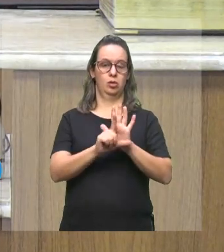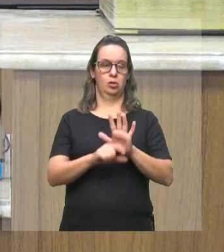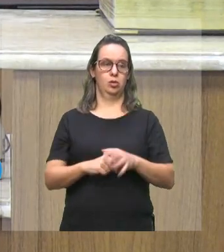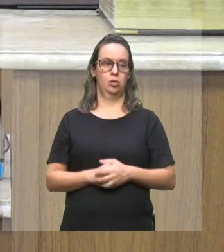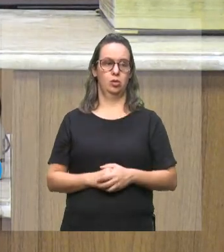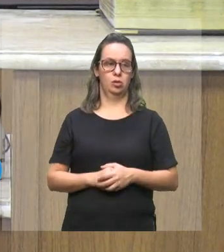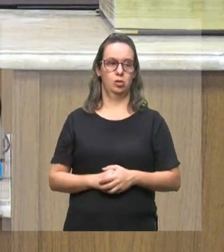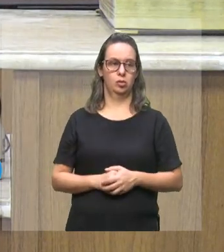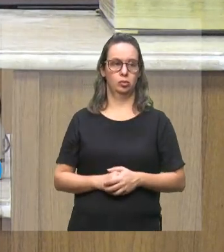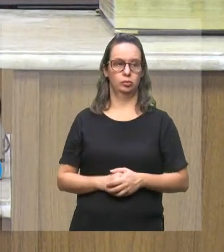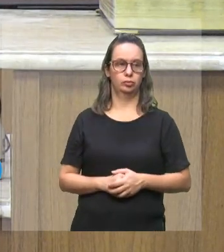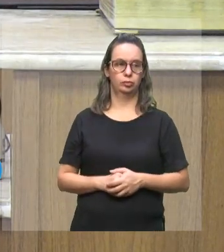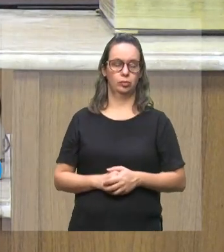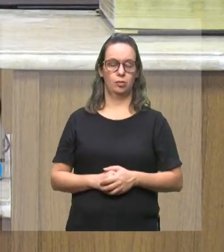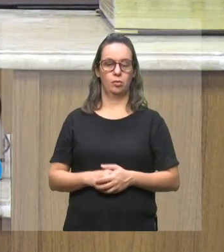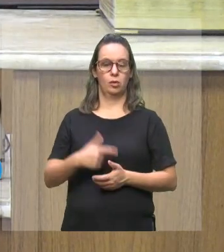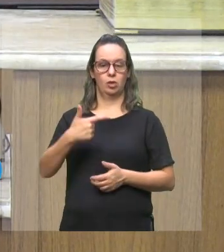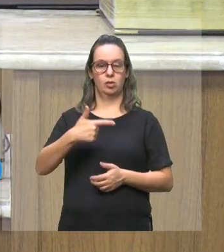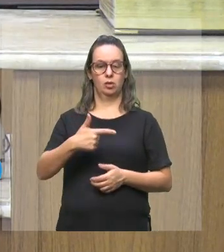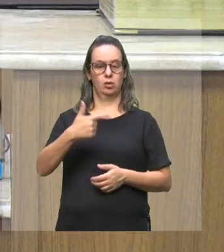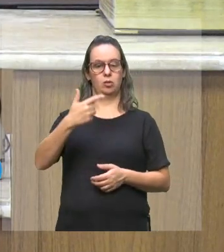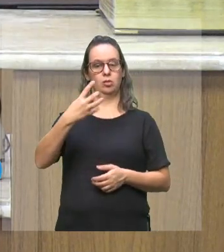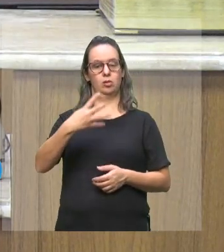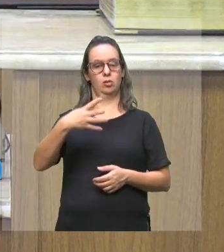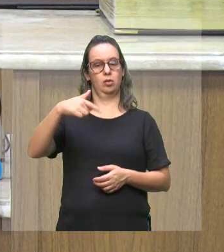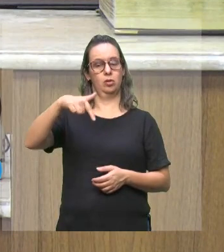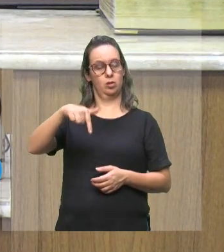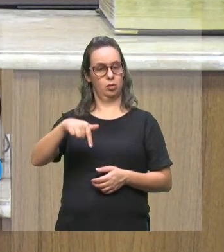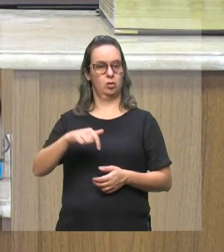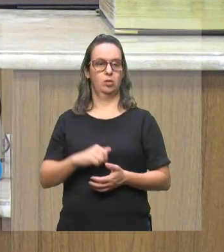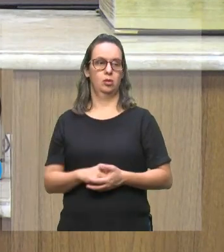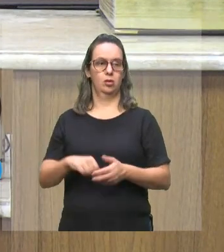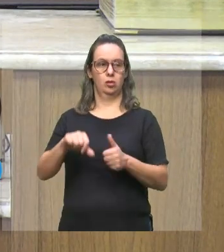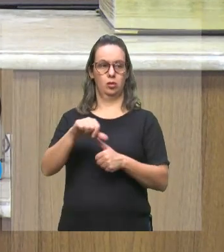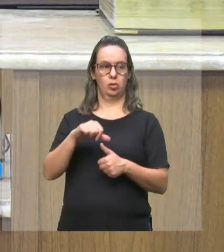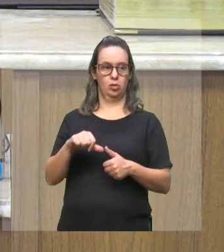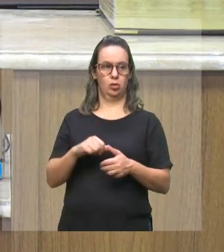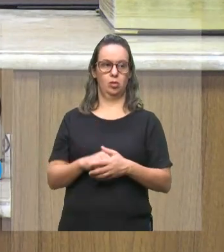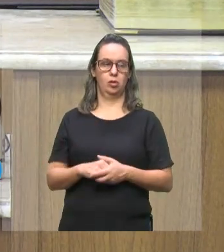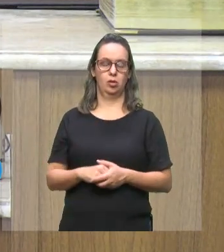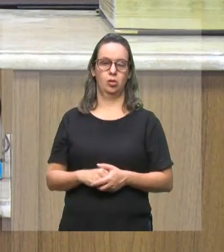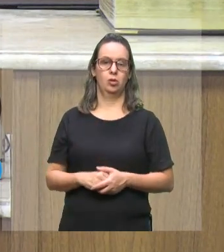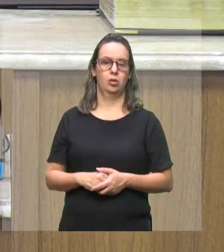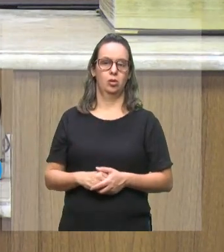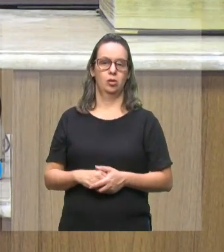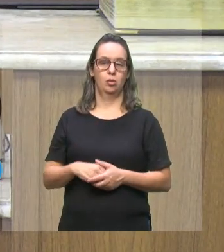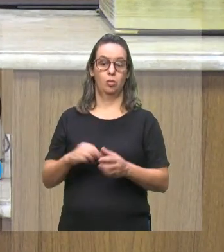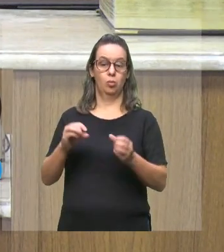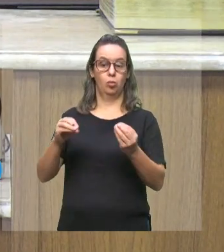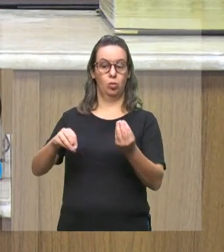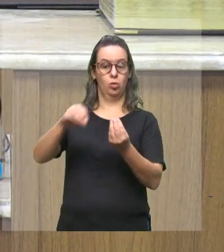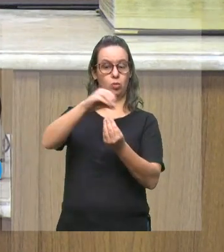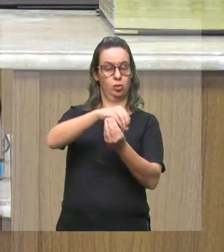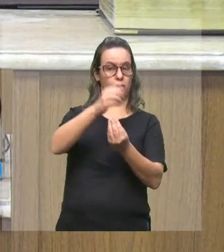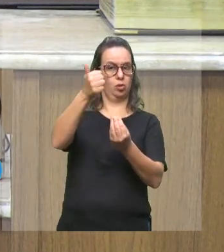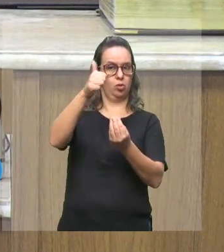247/2023 passa a ser o parágrafo 1º e acrescenta-se o parágrafo 2º com a seguinte